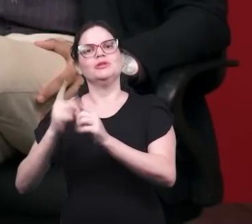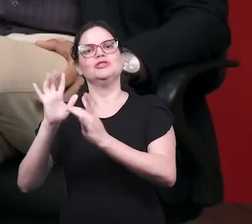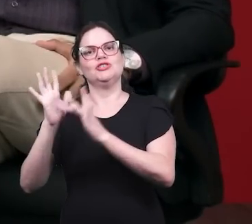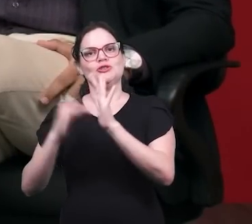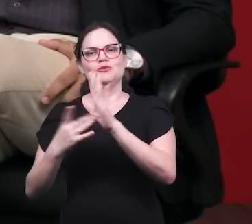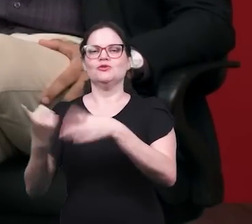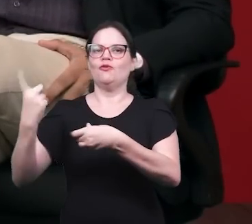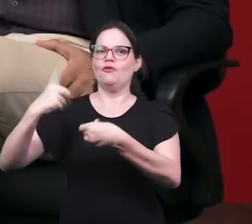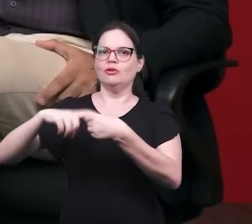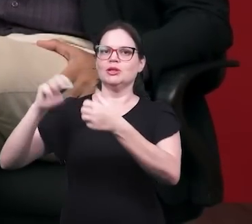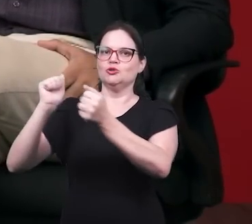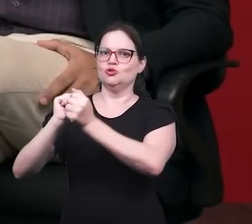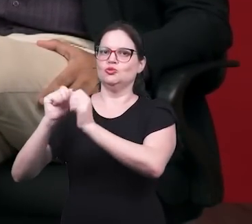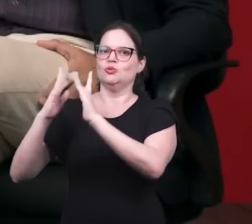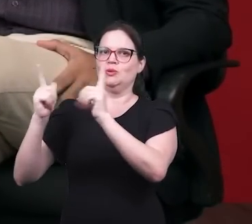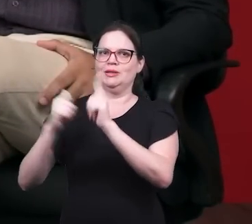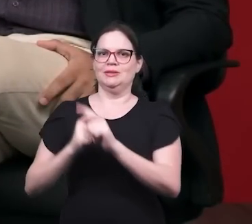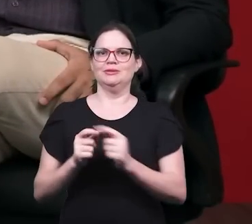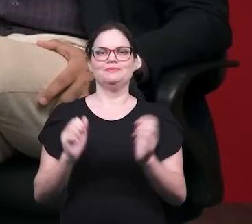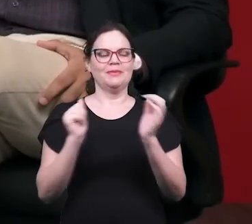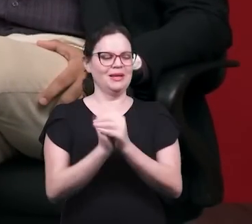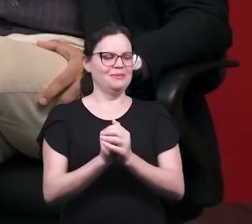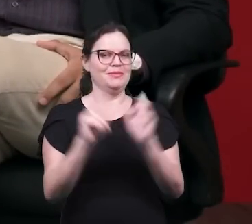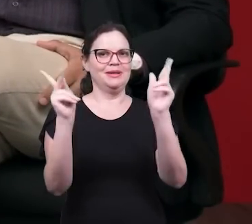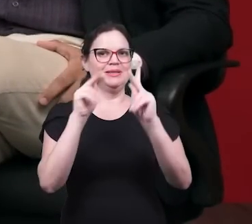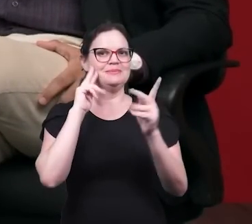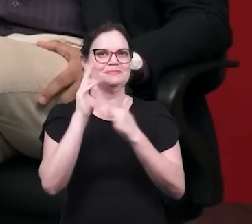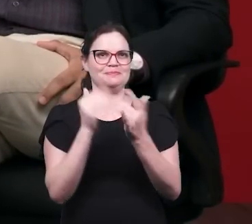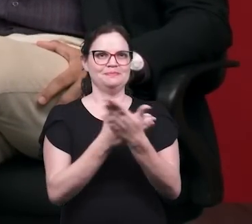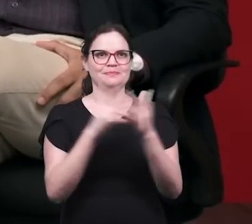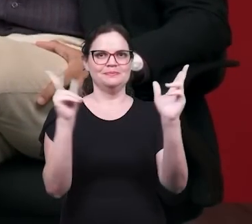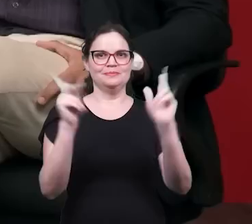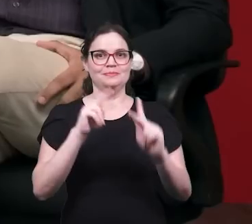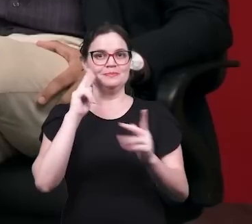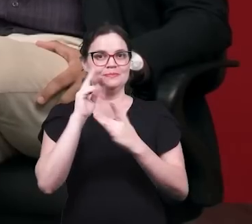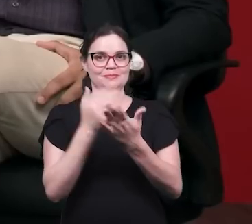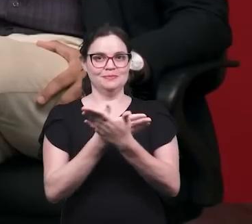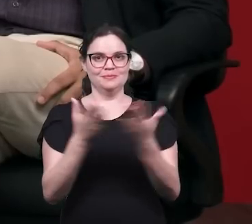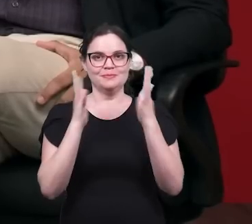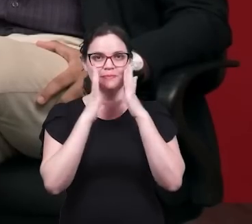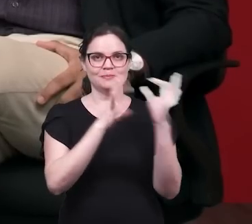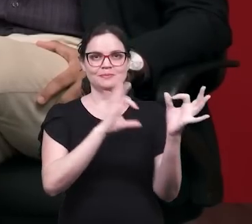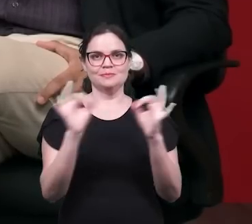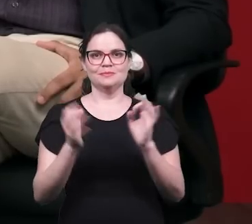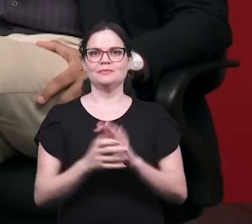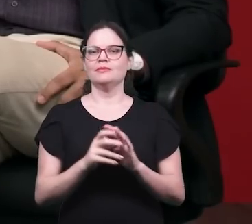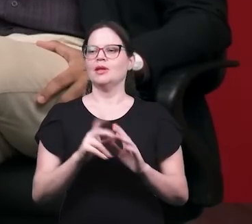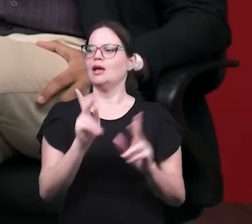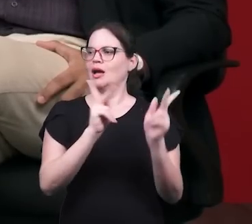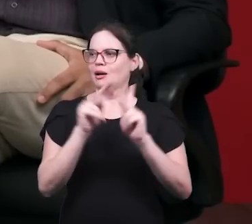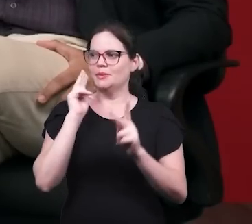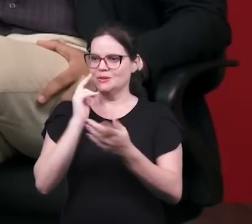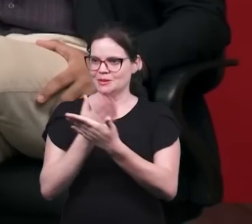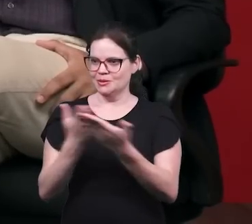fica gravado aqui esse ensino. Amém. Pai do Senhor, pastor Antônio Carlos. Pai do Senhor aos irmãos que acompanham. Pai do Senhor,